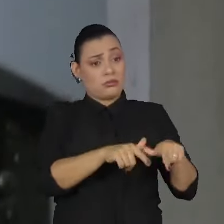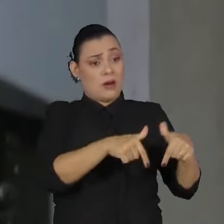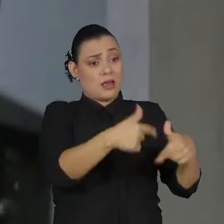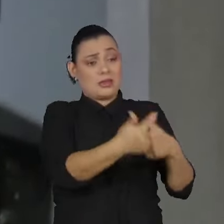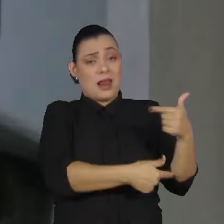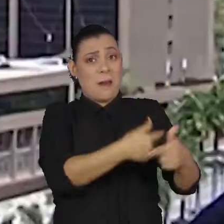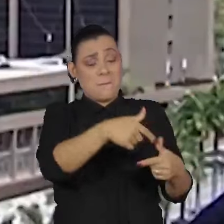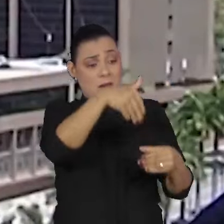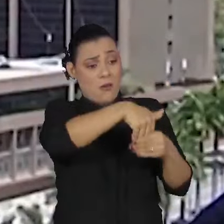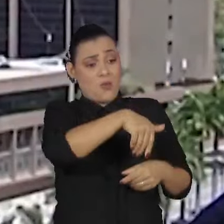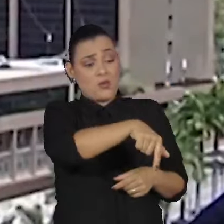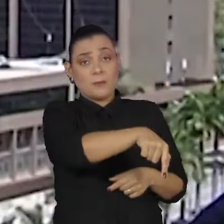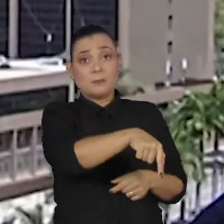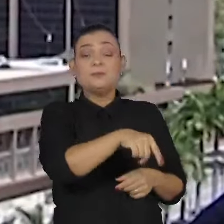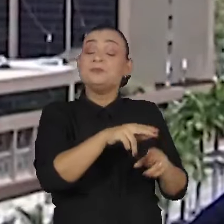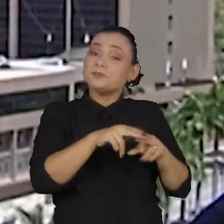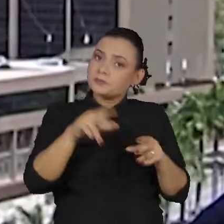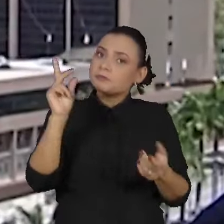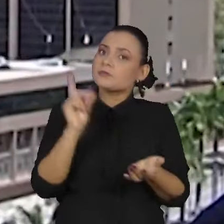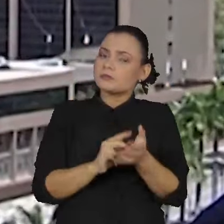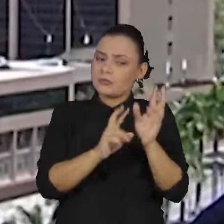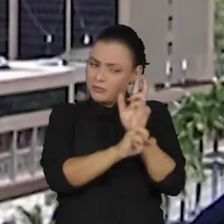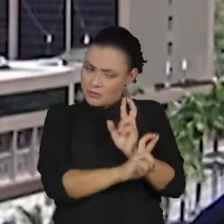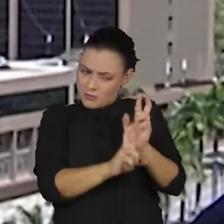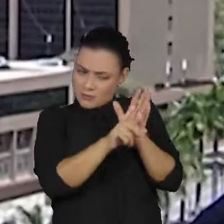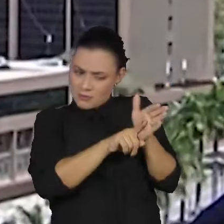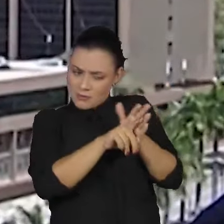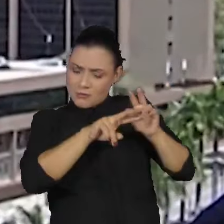pública em curso bem como uma investigação criminal